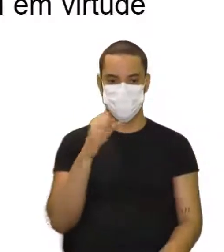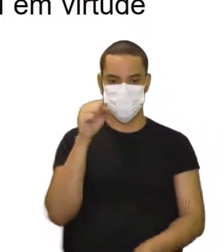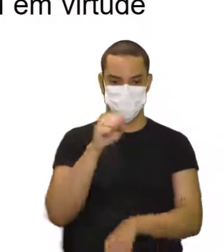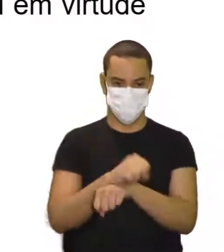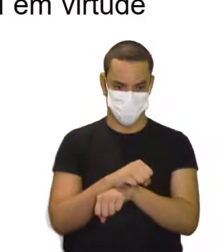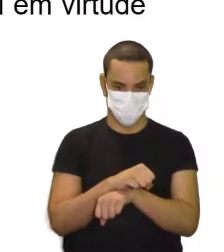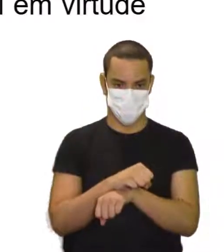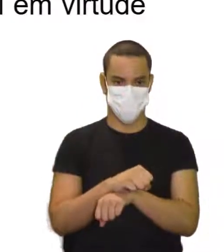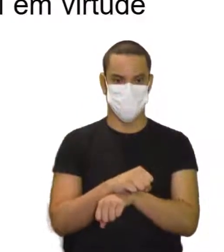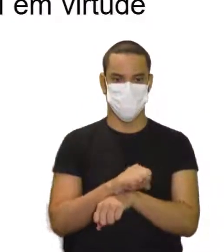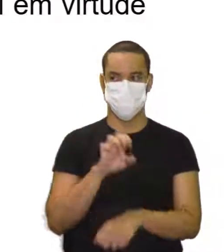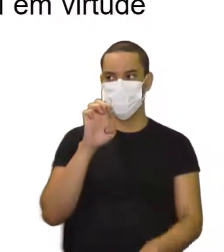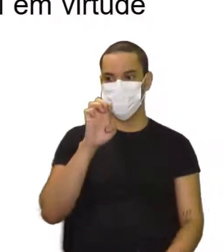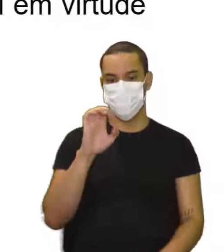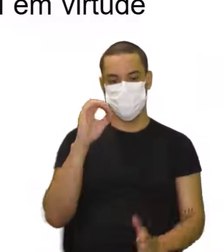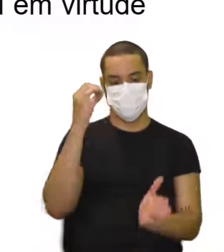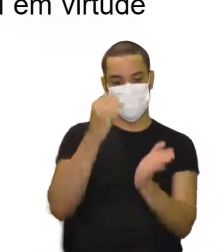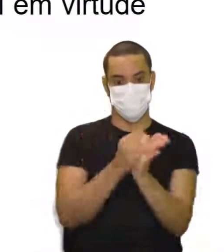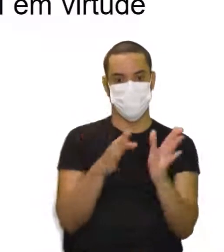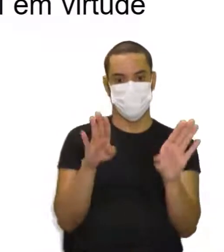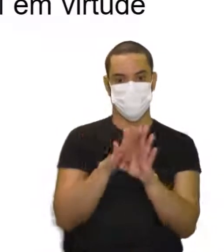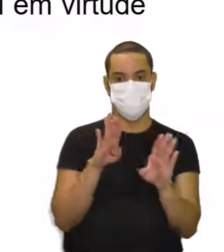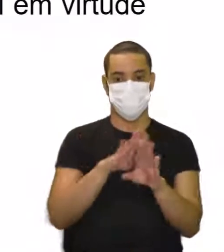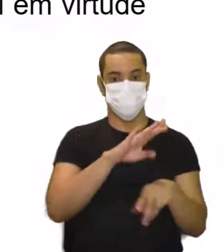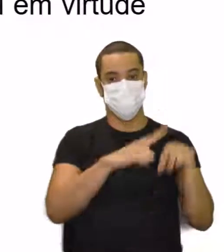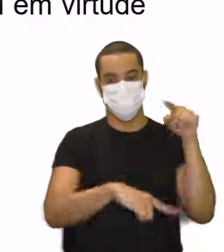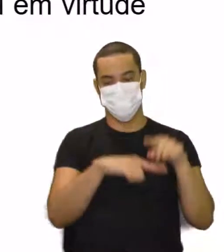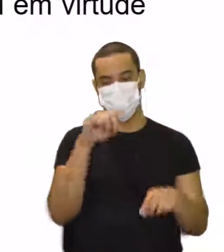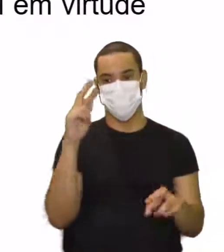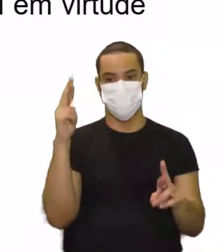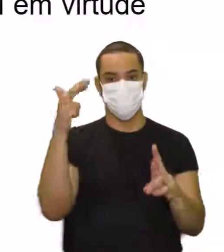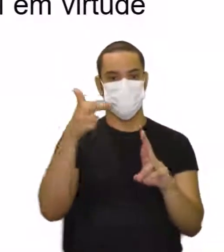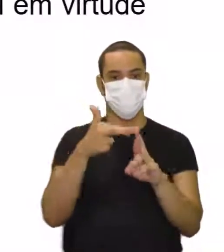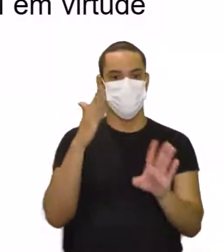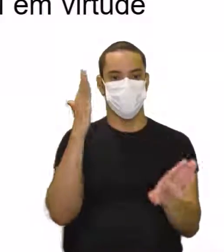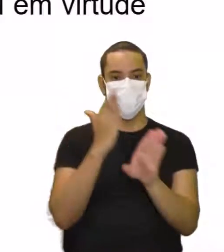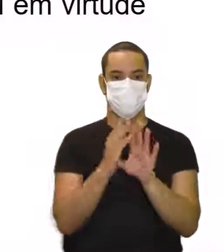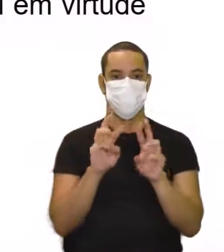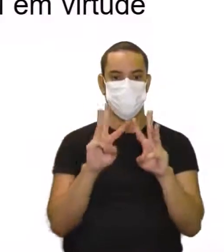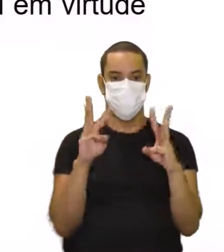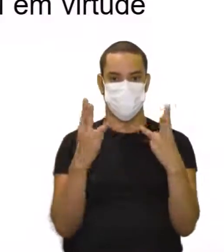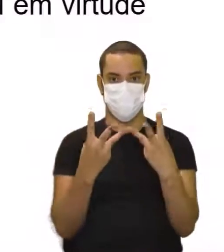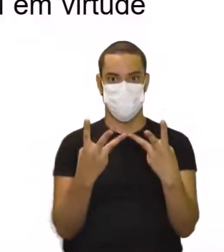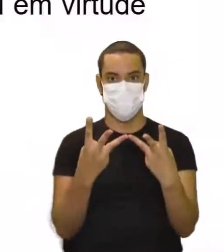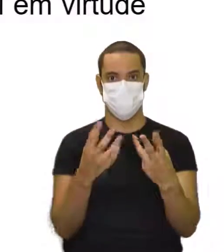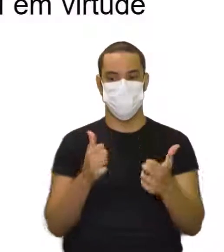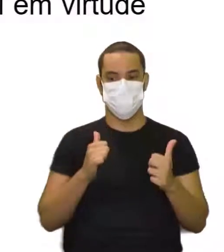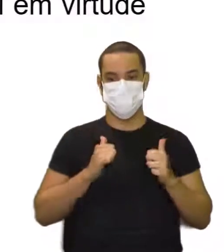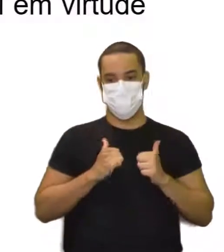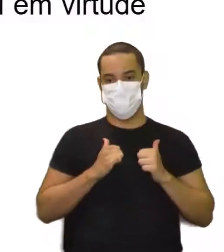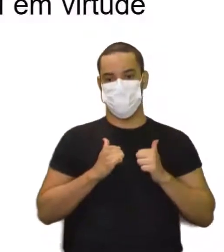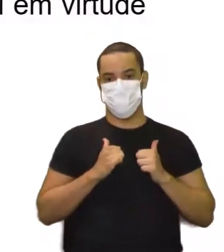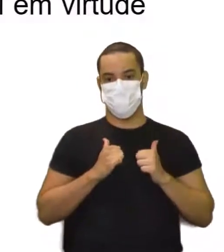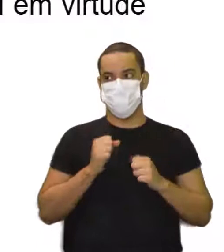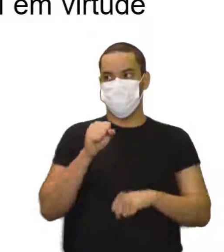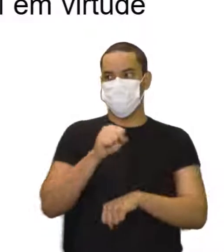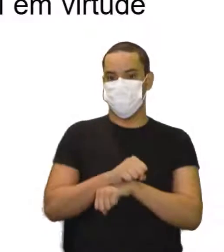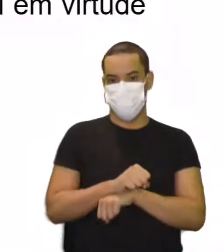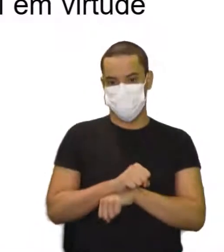E, zero de um corpo, em um referencial em virtude de sua massa de repouso, né? Quando está parado